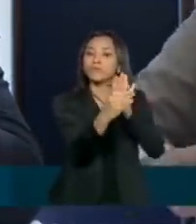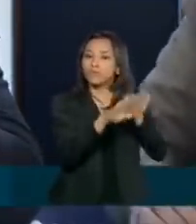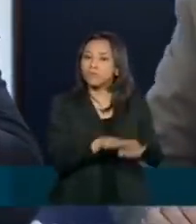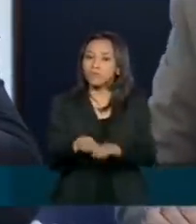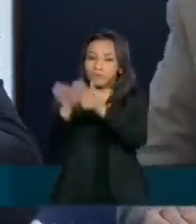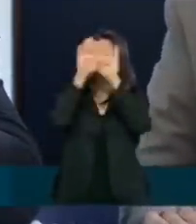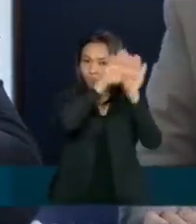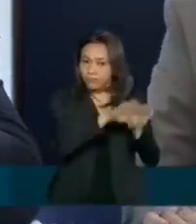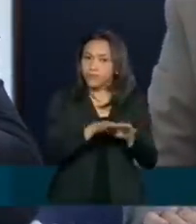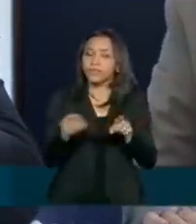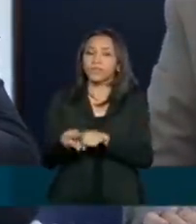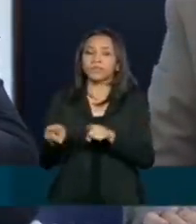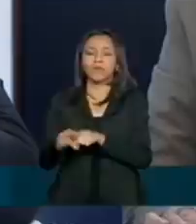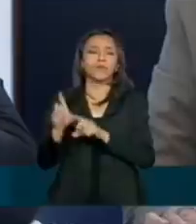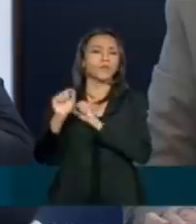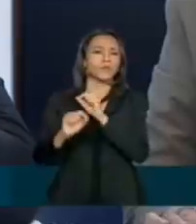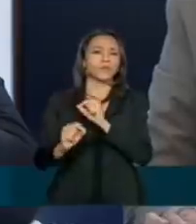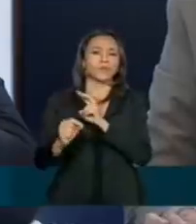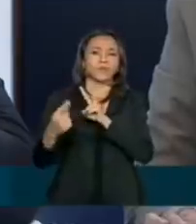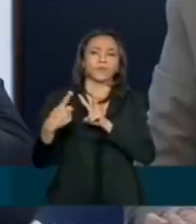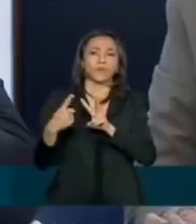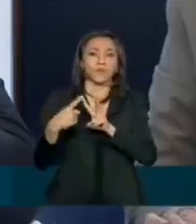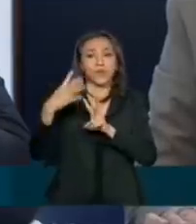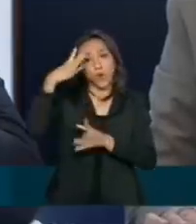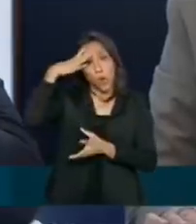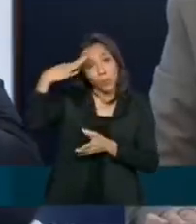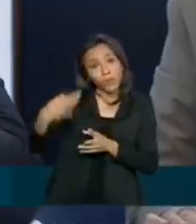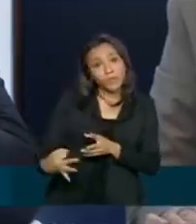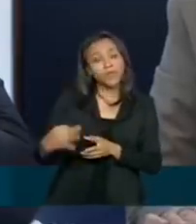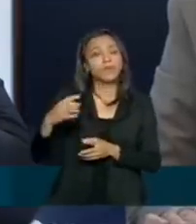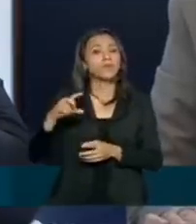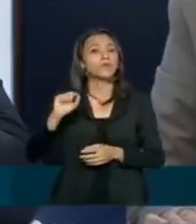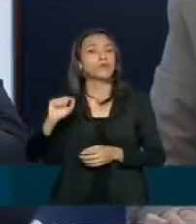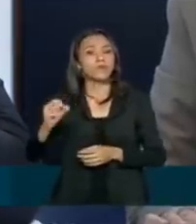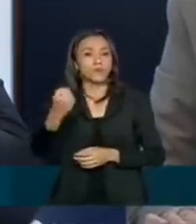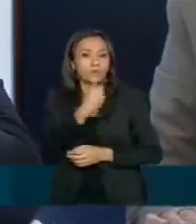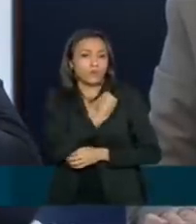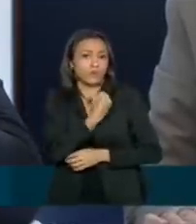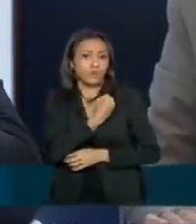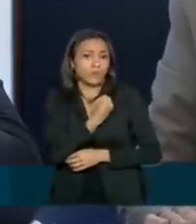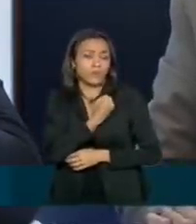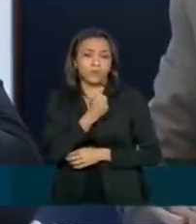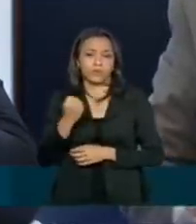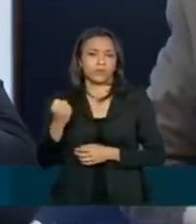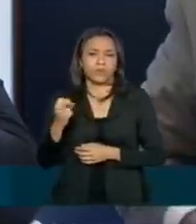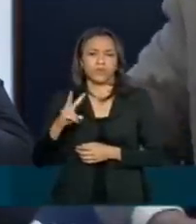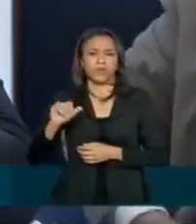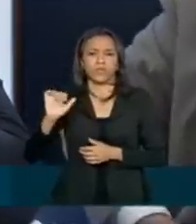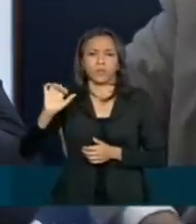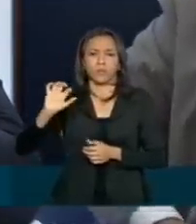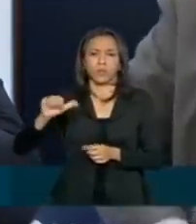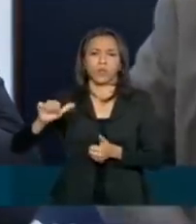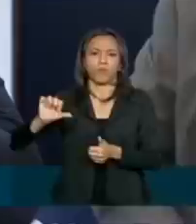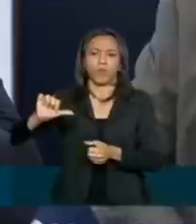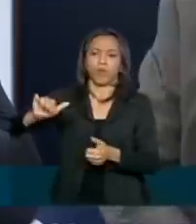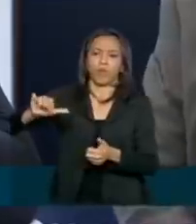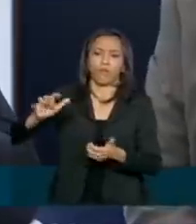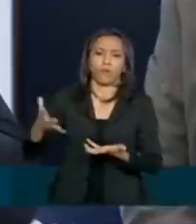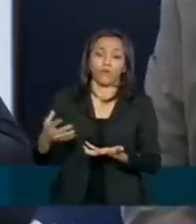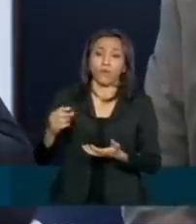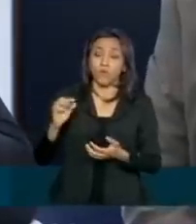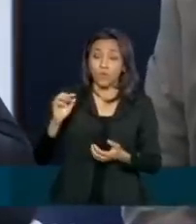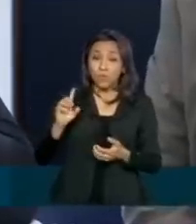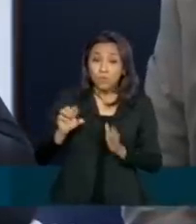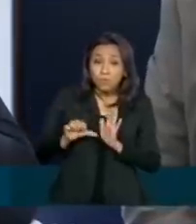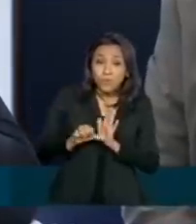e compreensão de os números nunca serão mudados. No primeiro dia que eu